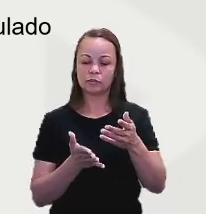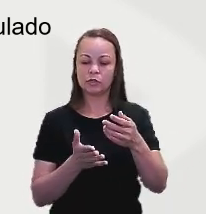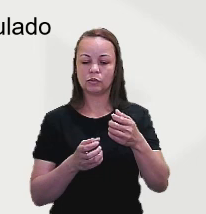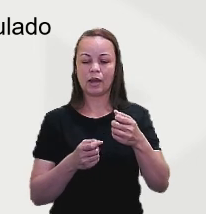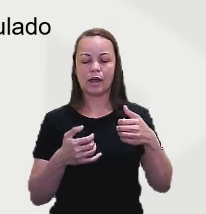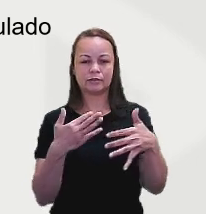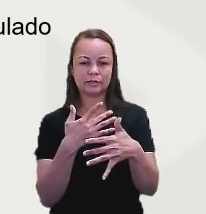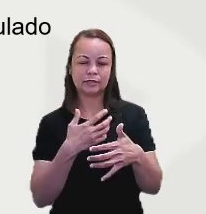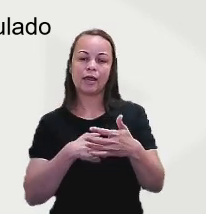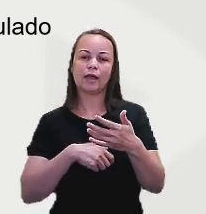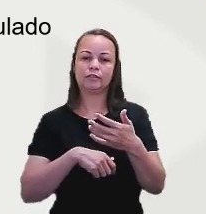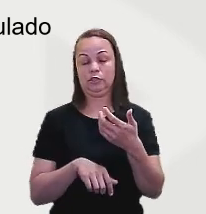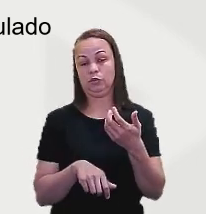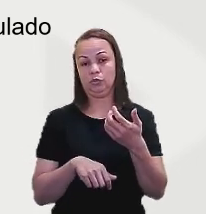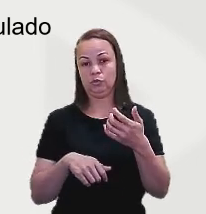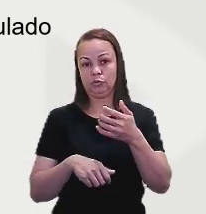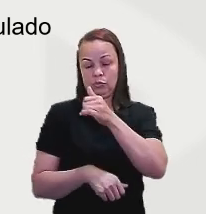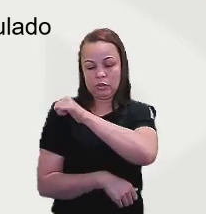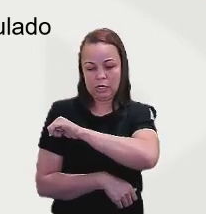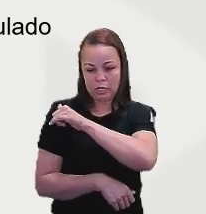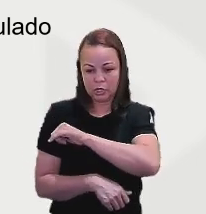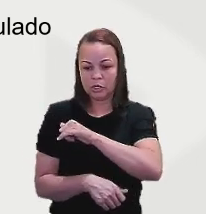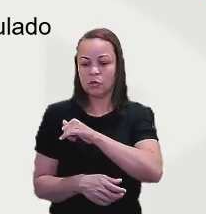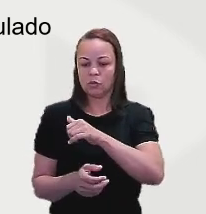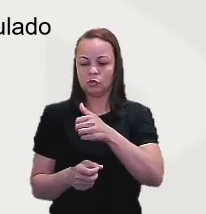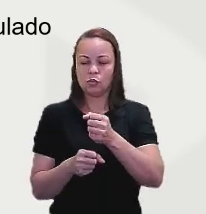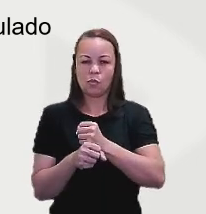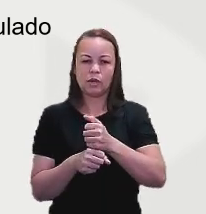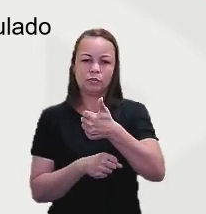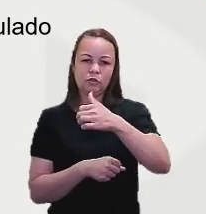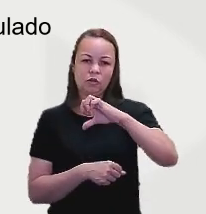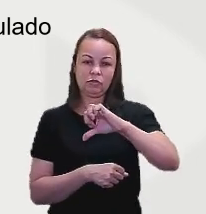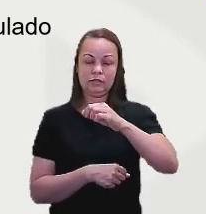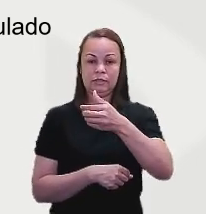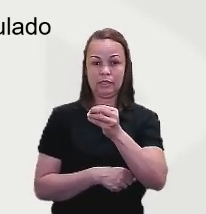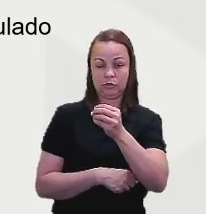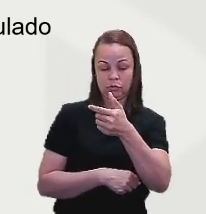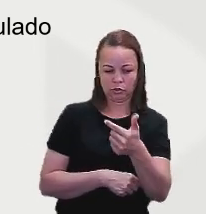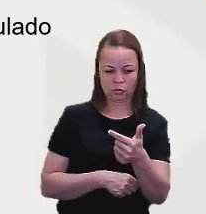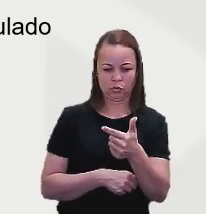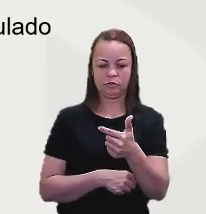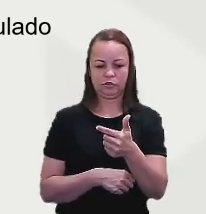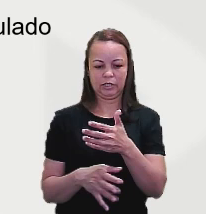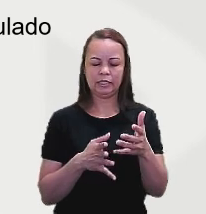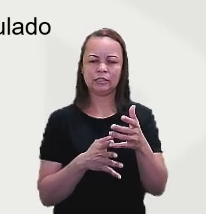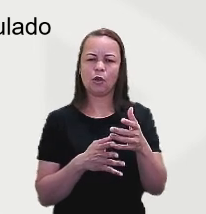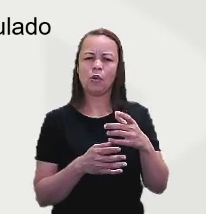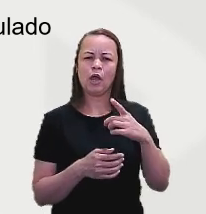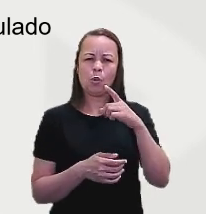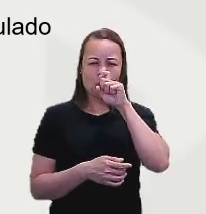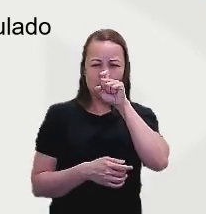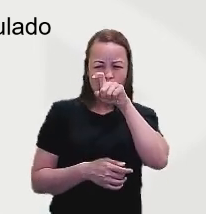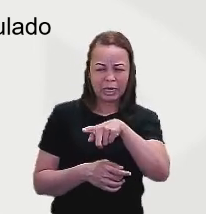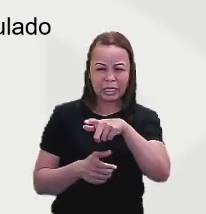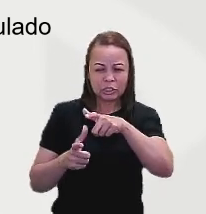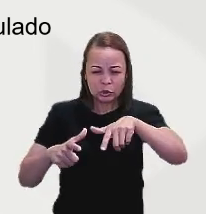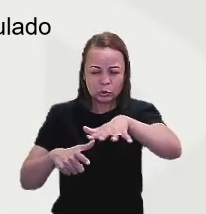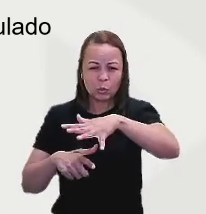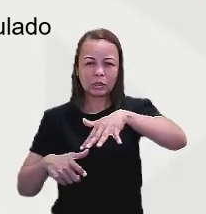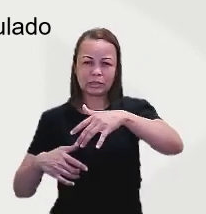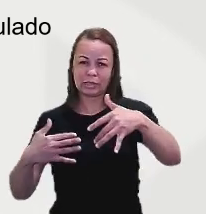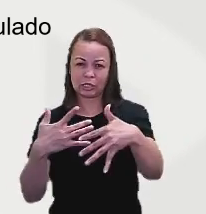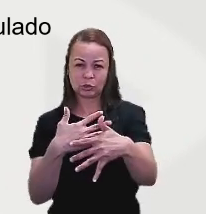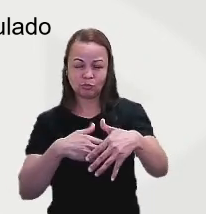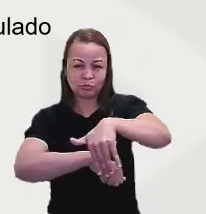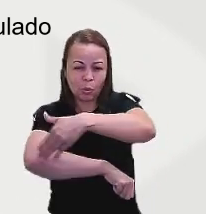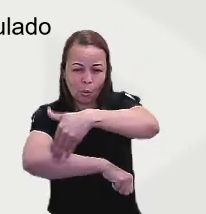acumulavam-se toneladas de lixo. Justamente foi o que eu falei anteriormente. As pessoas não tinham os hábitos de higiene, não tinham os